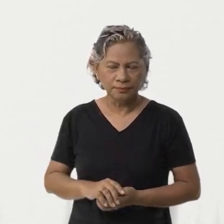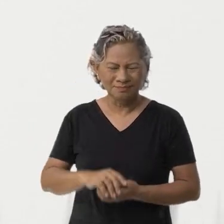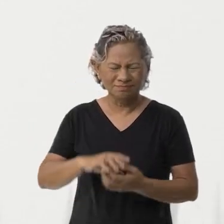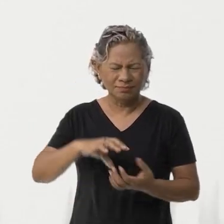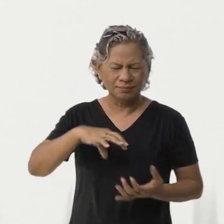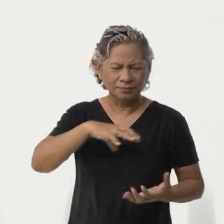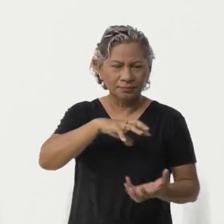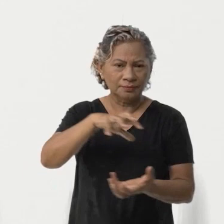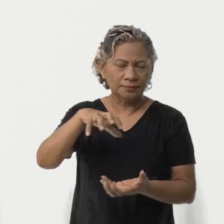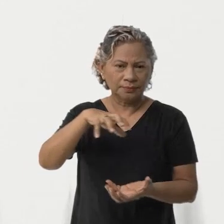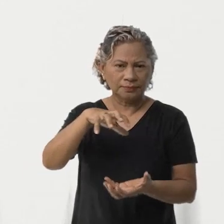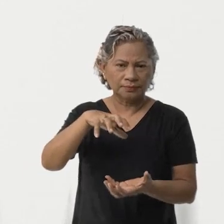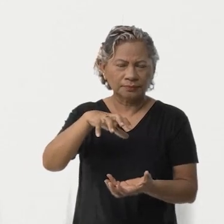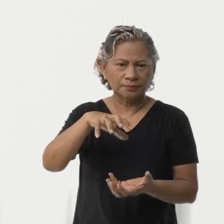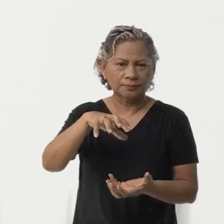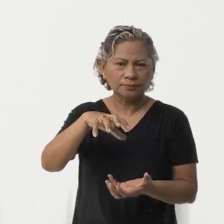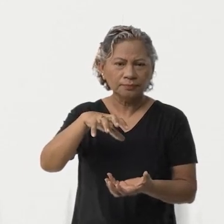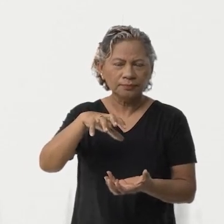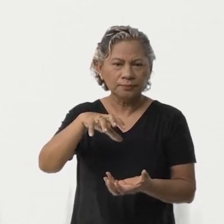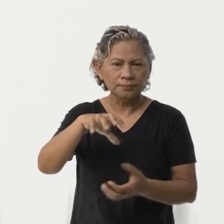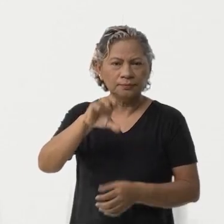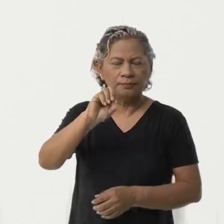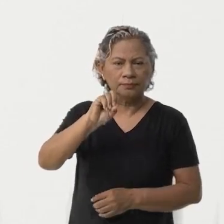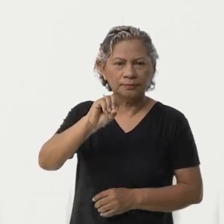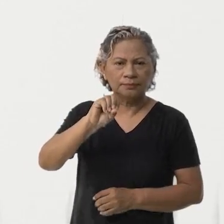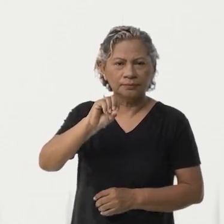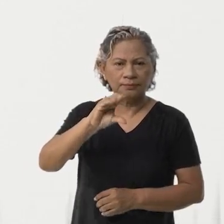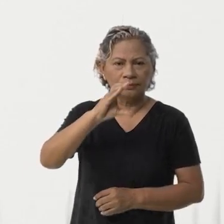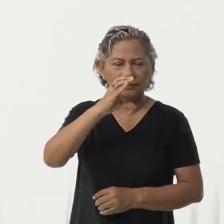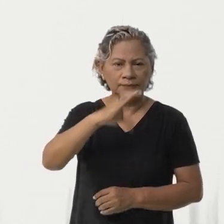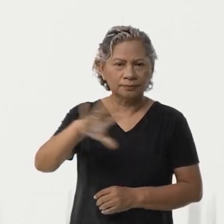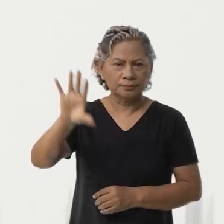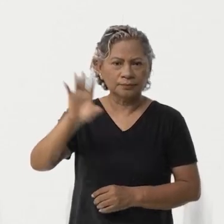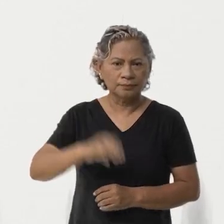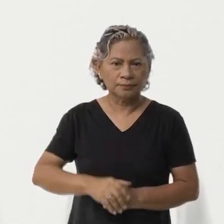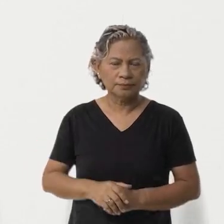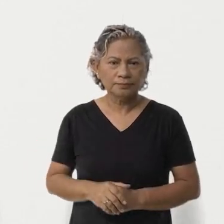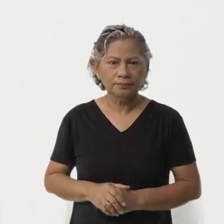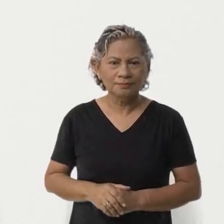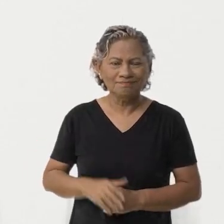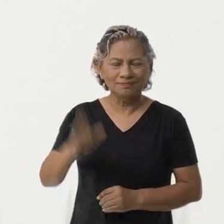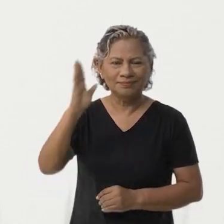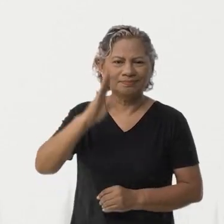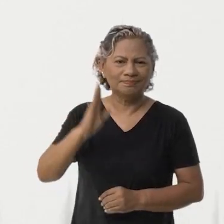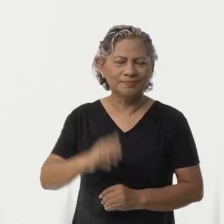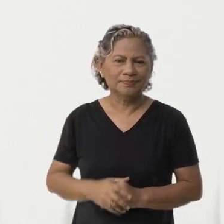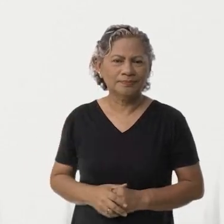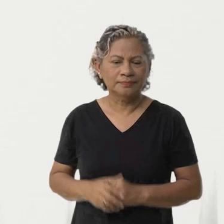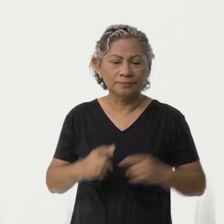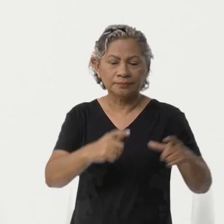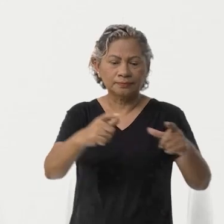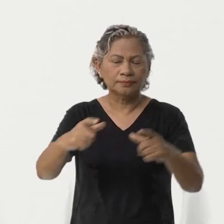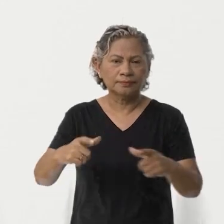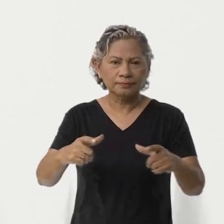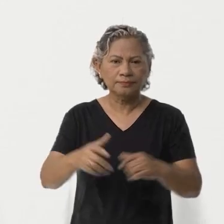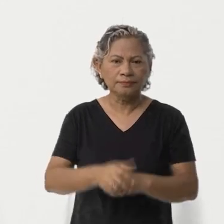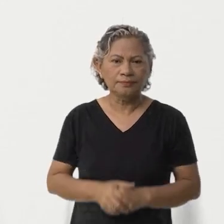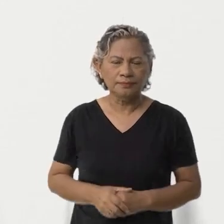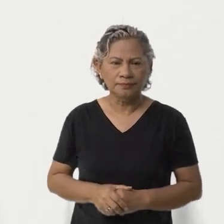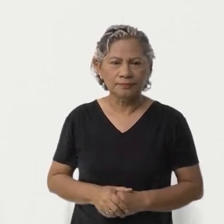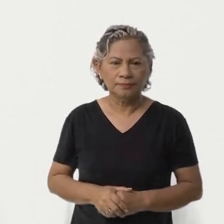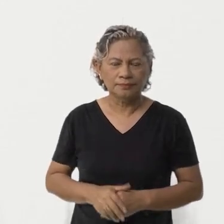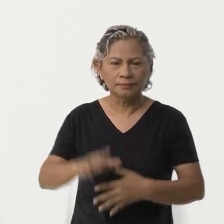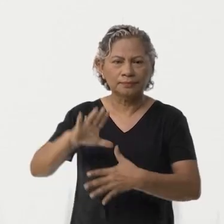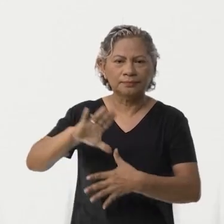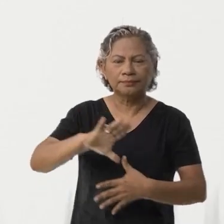oeste, nós temos o hemisfério ocidental. Brasil, aonde é que está o nosso país? Aqui, ó, na América